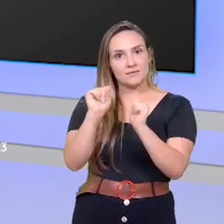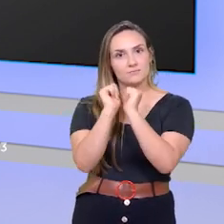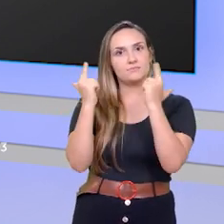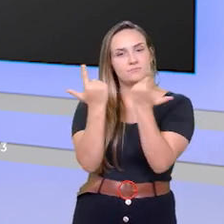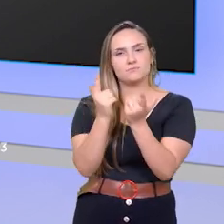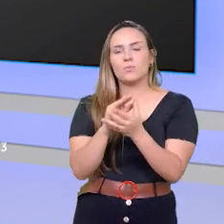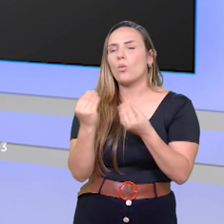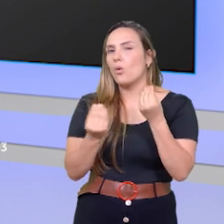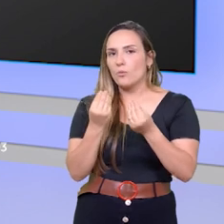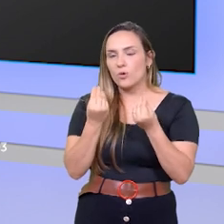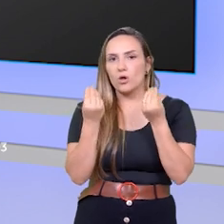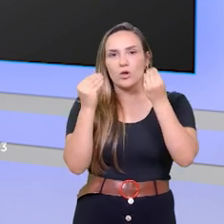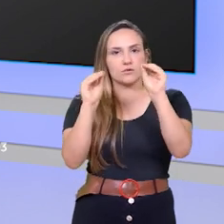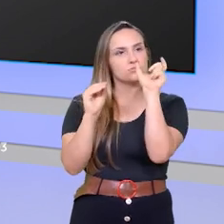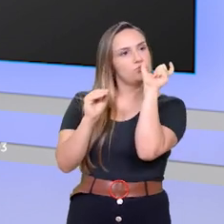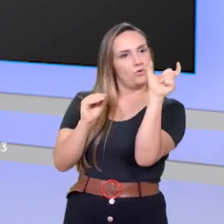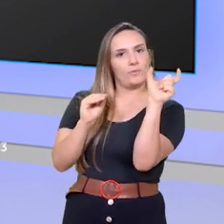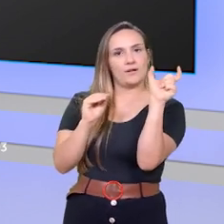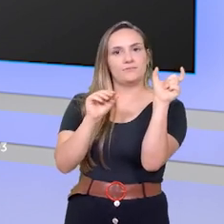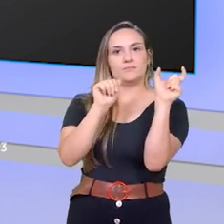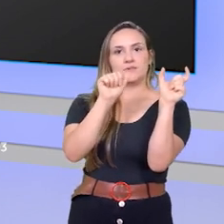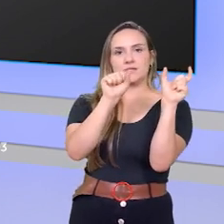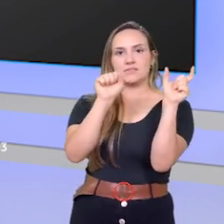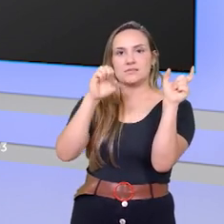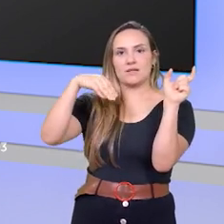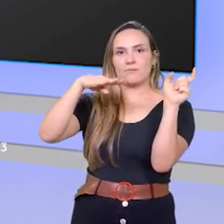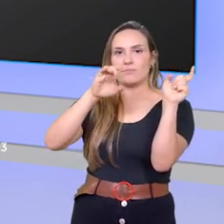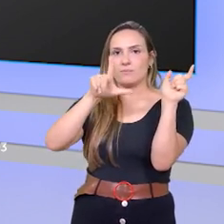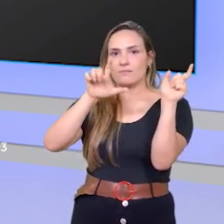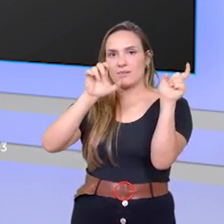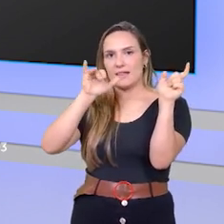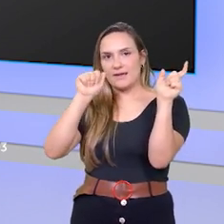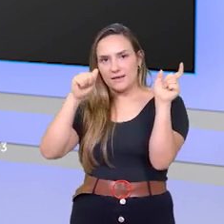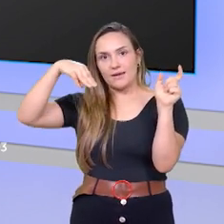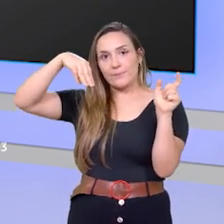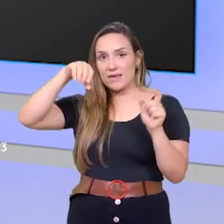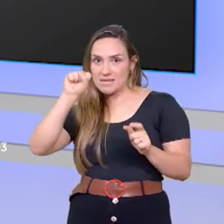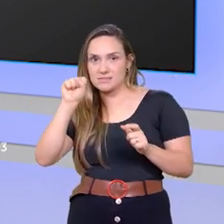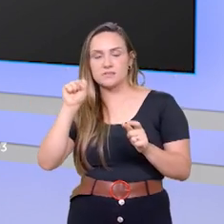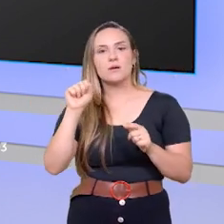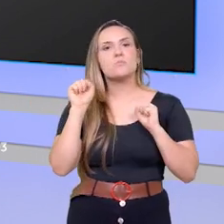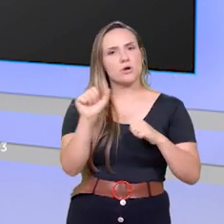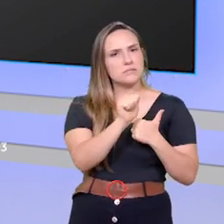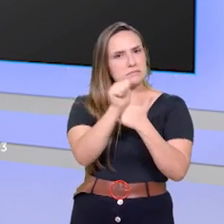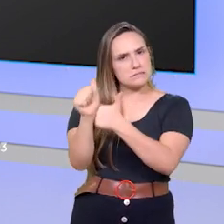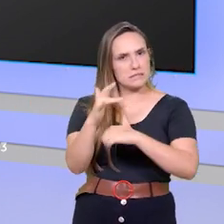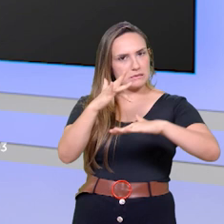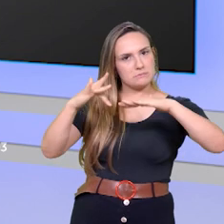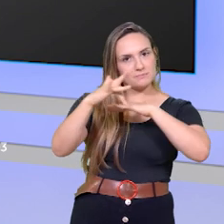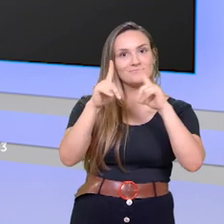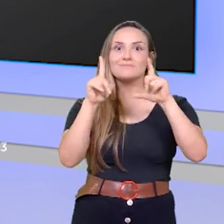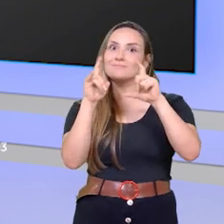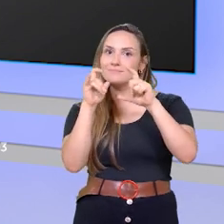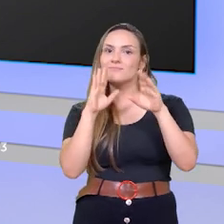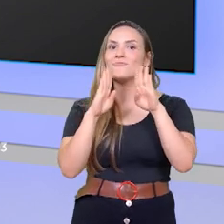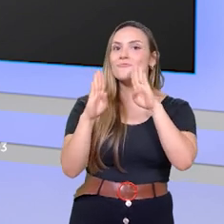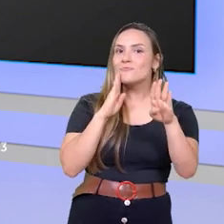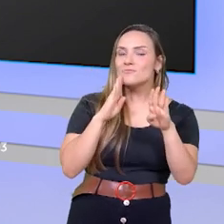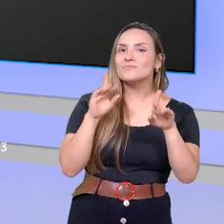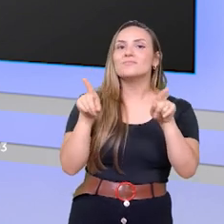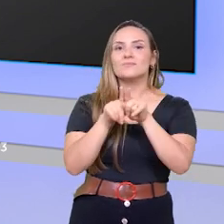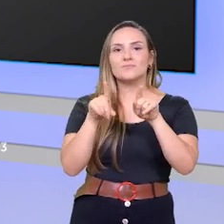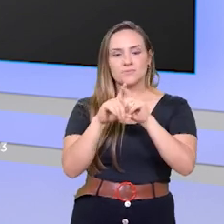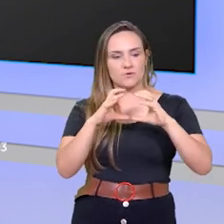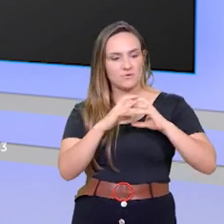da casa de leis basta pesquisar por Assembleia Legislativa de MS siga nossas redes sociais Instagram